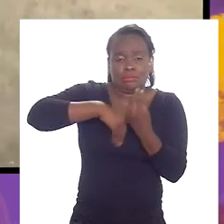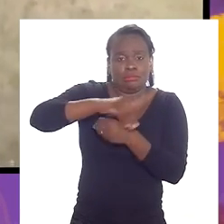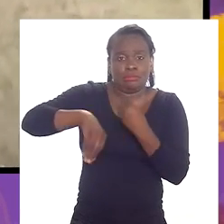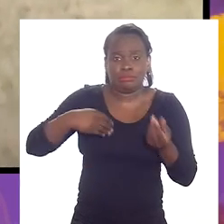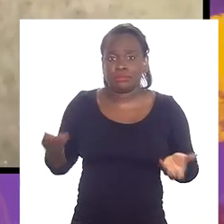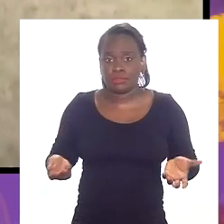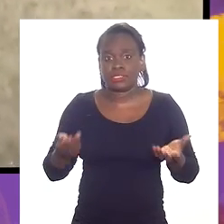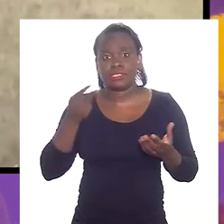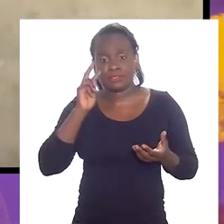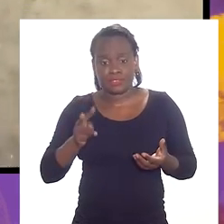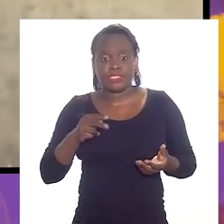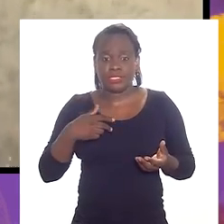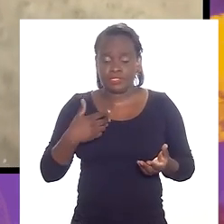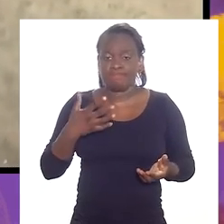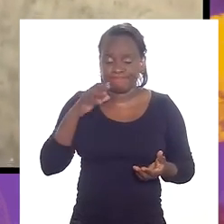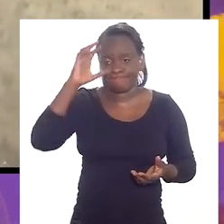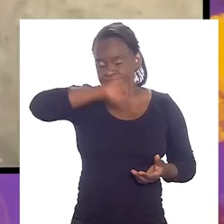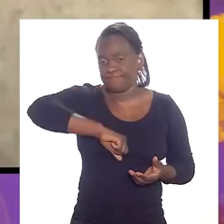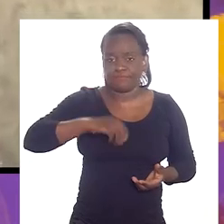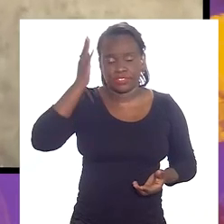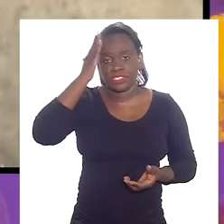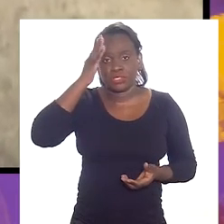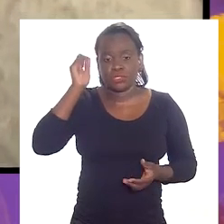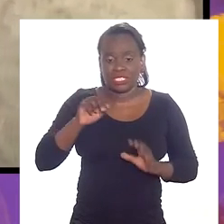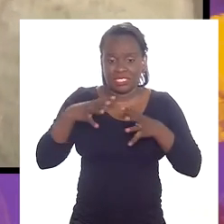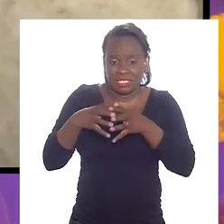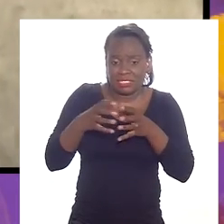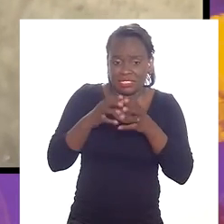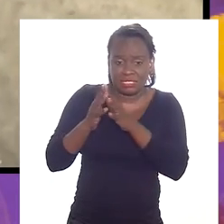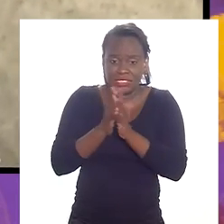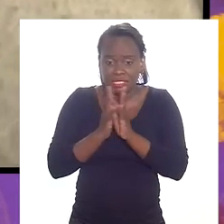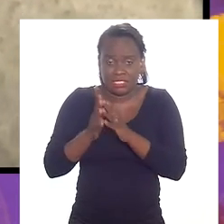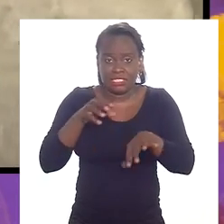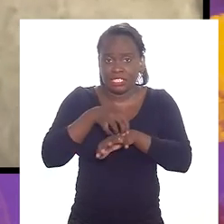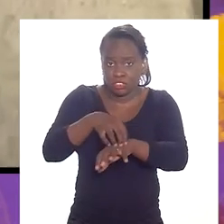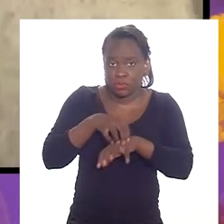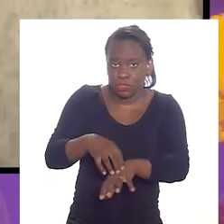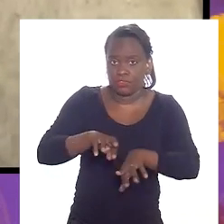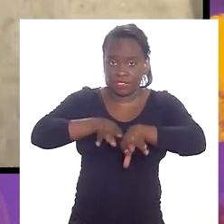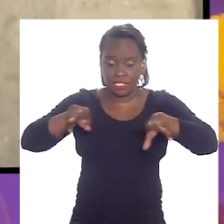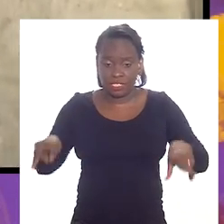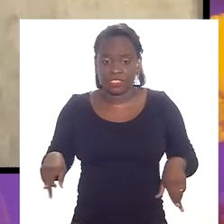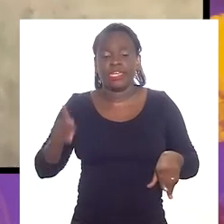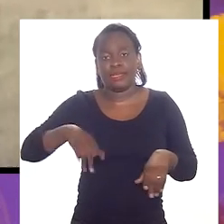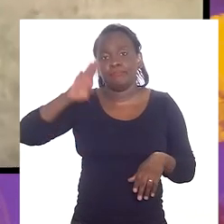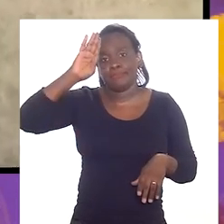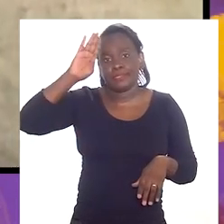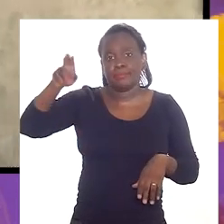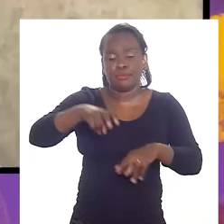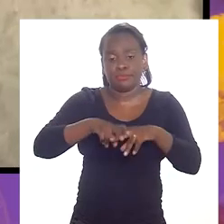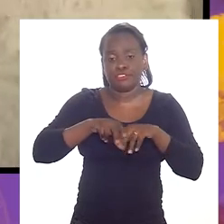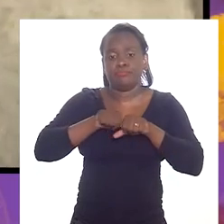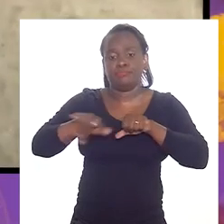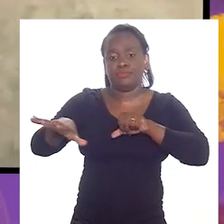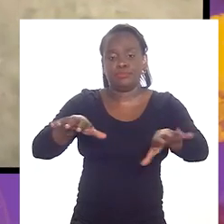juntas e misturadas e o pó rigorosamente convencido e estas aglomerações dois pontos de transporte público São a